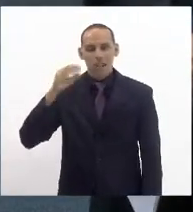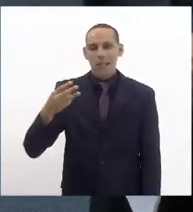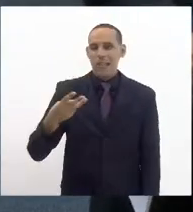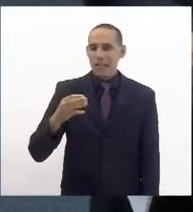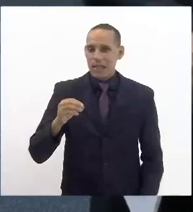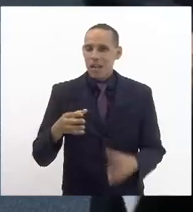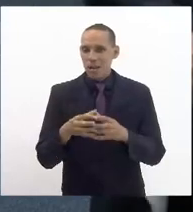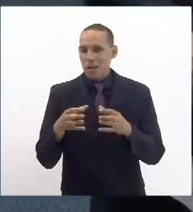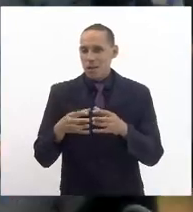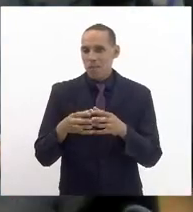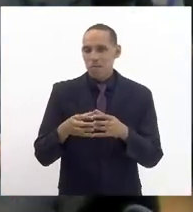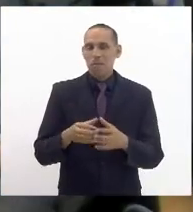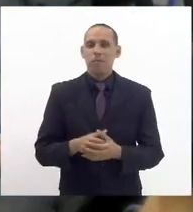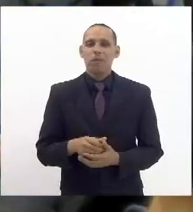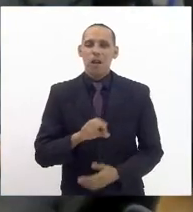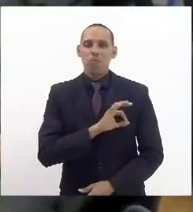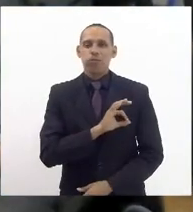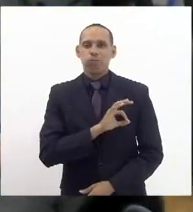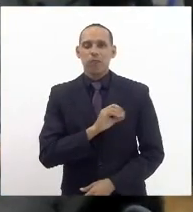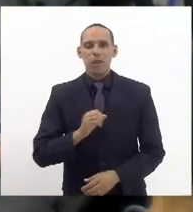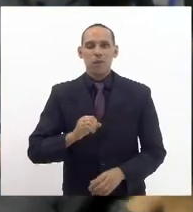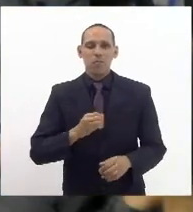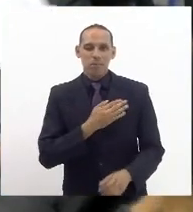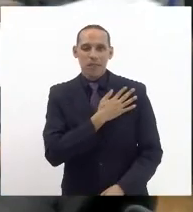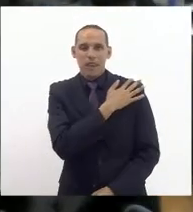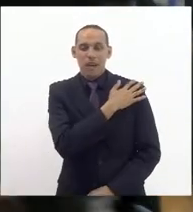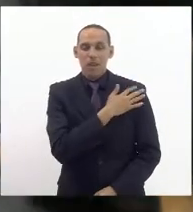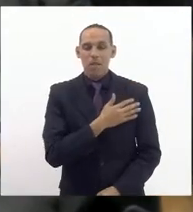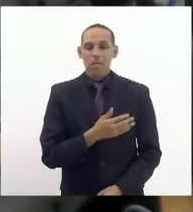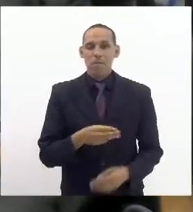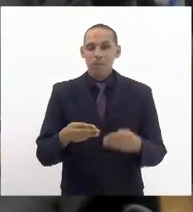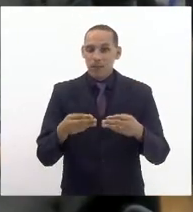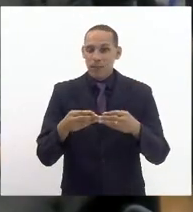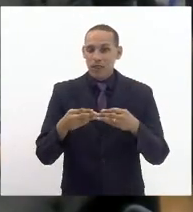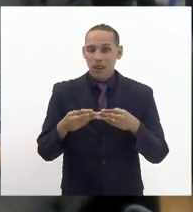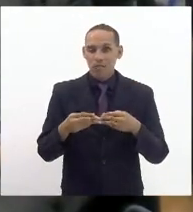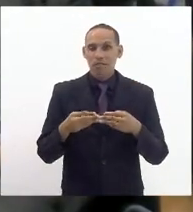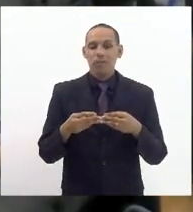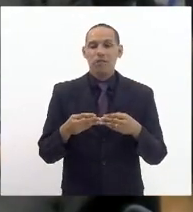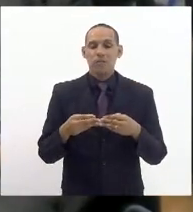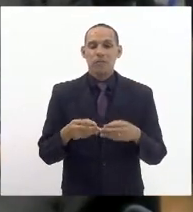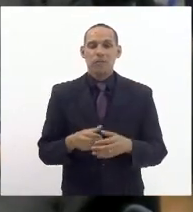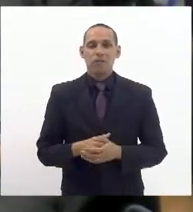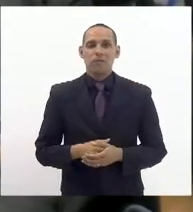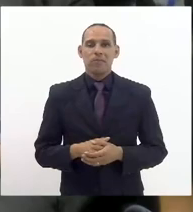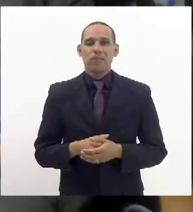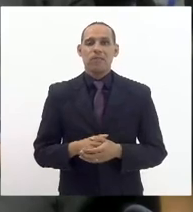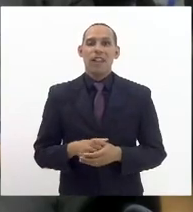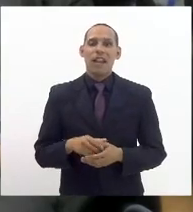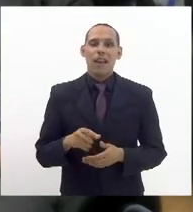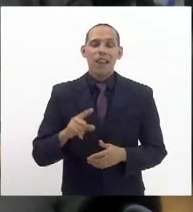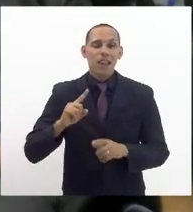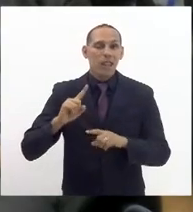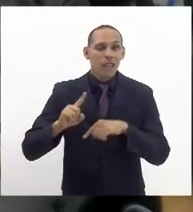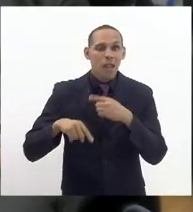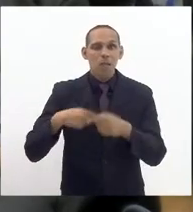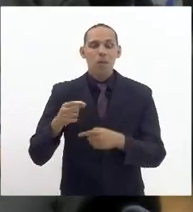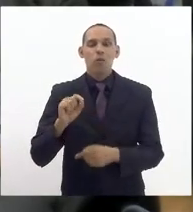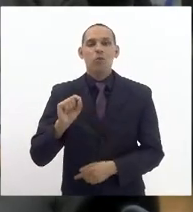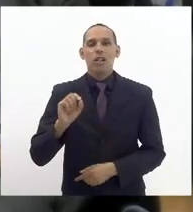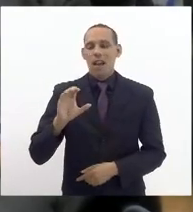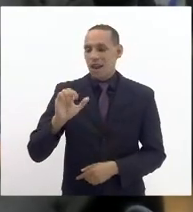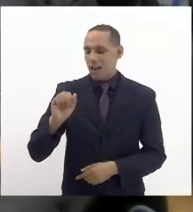Batalhão de Polícia Militar. E essas moções, como eu acabei de dizer, foi após o